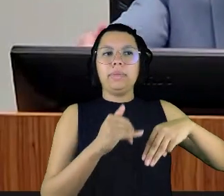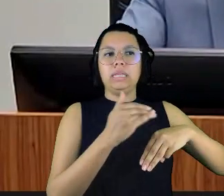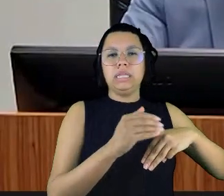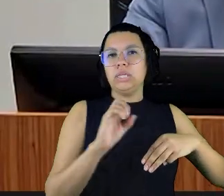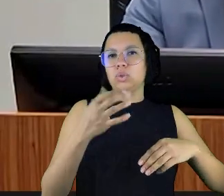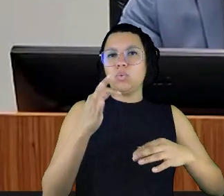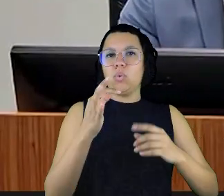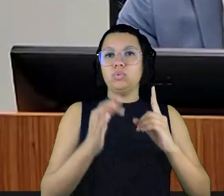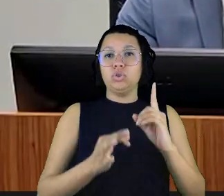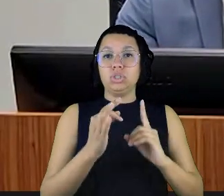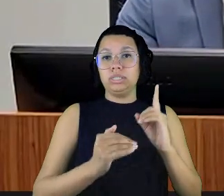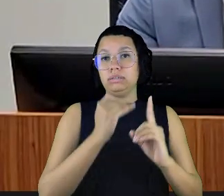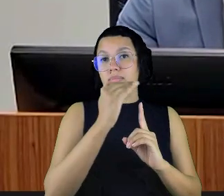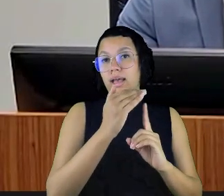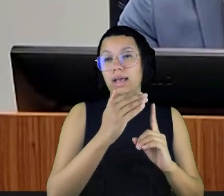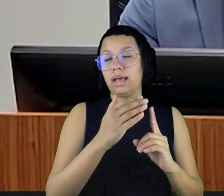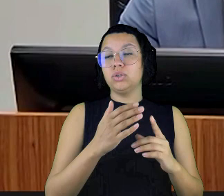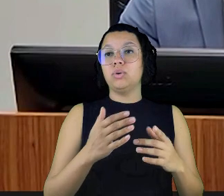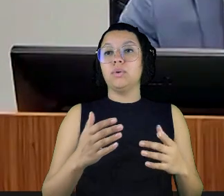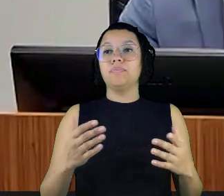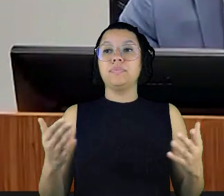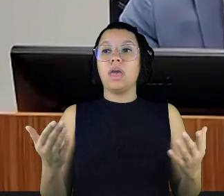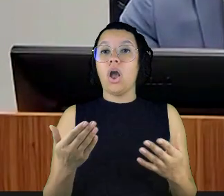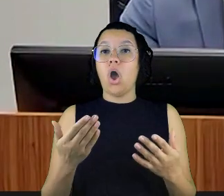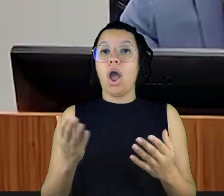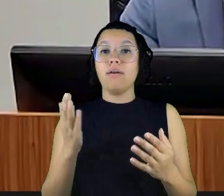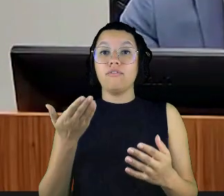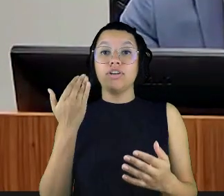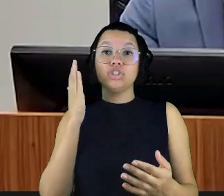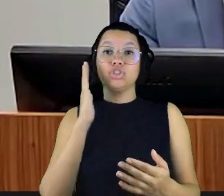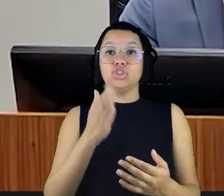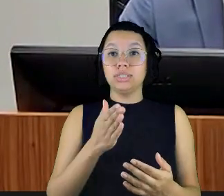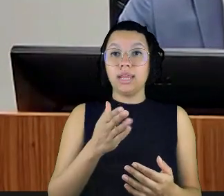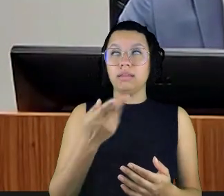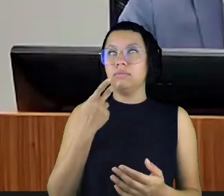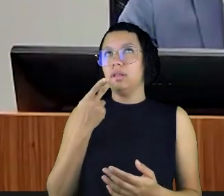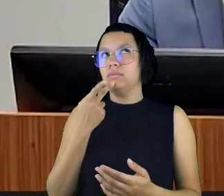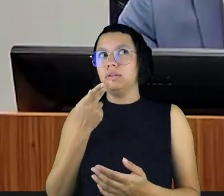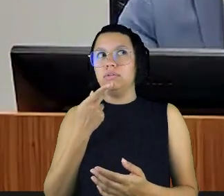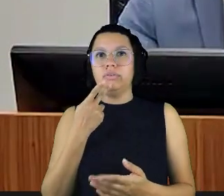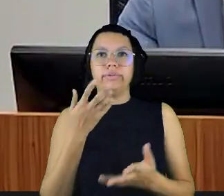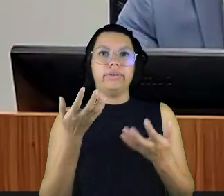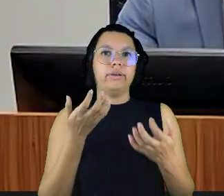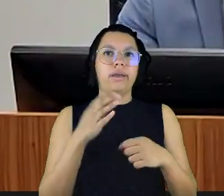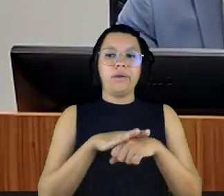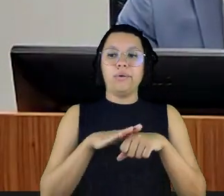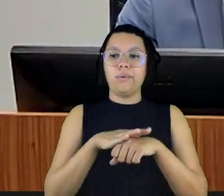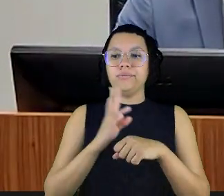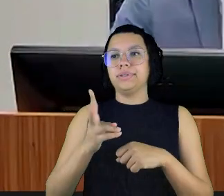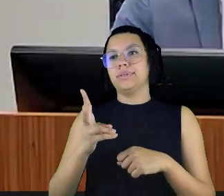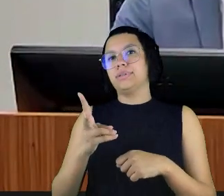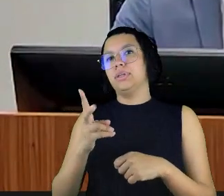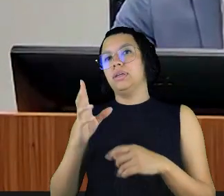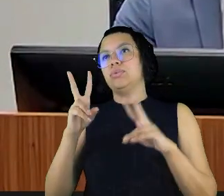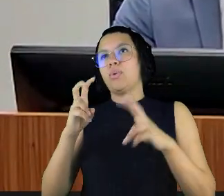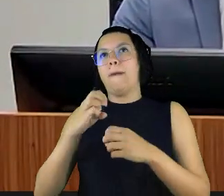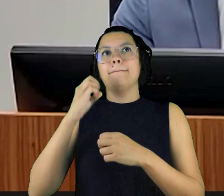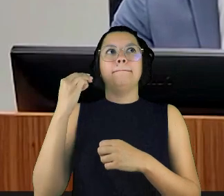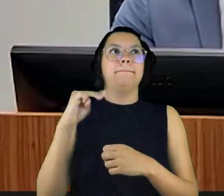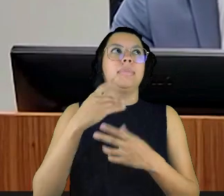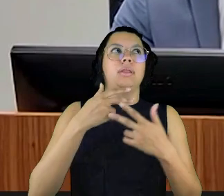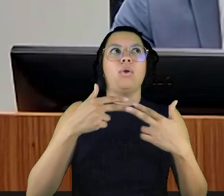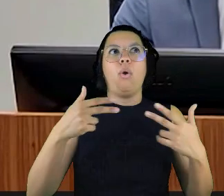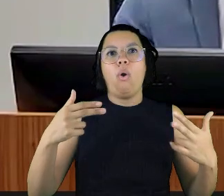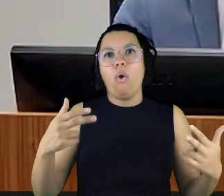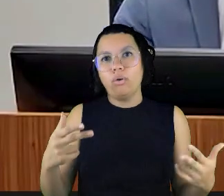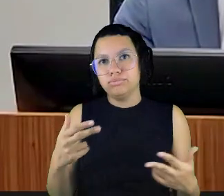vêm, apurrinham bastante, né? Querem conversar sempre sobre milhões de coisas chatíssimas. E Sério mesmo? Eles